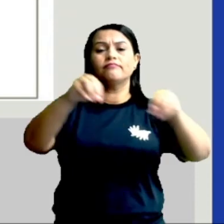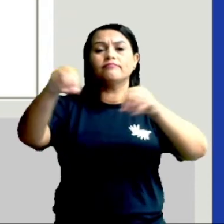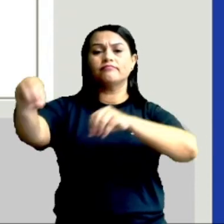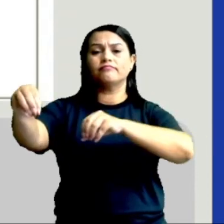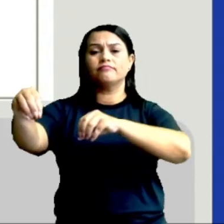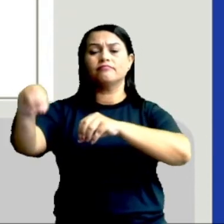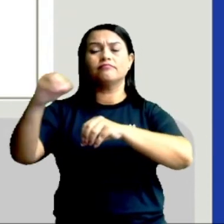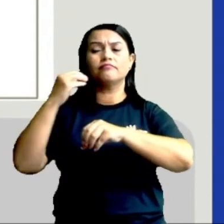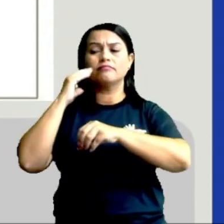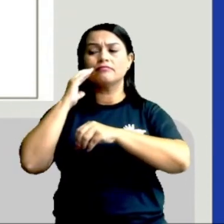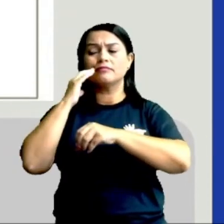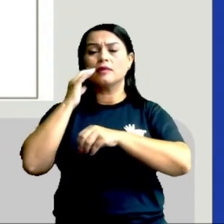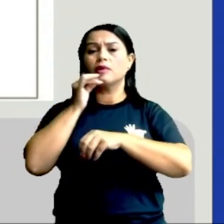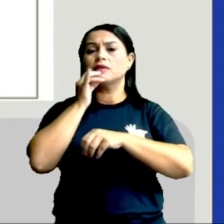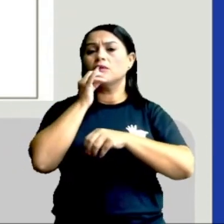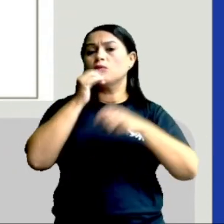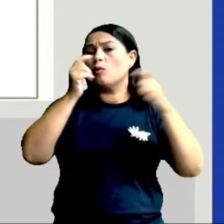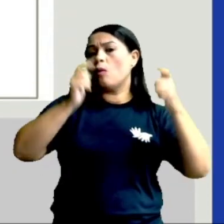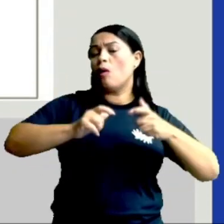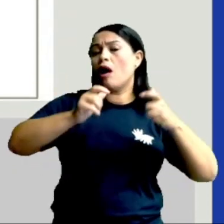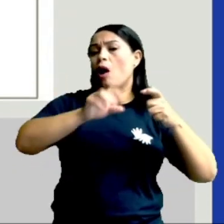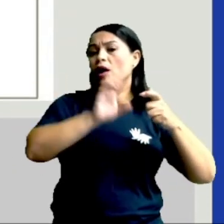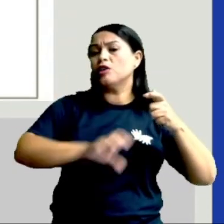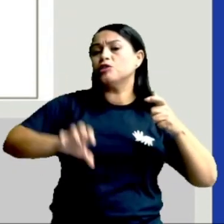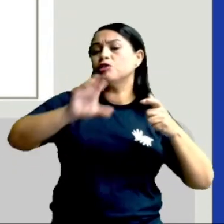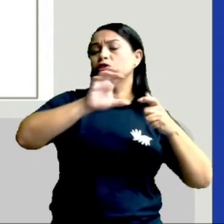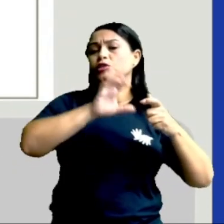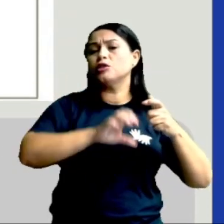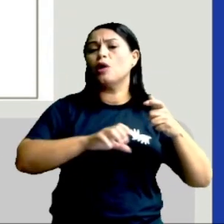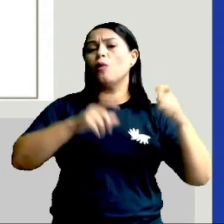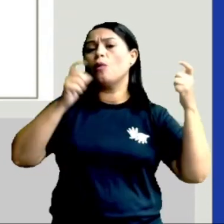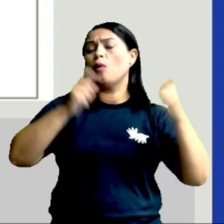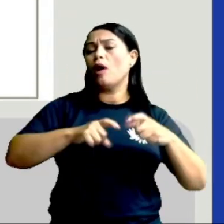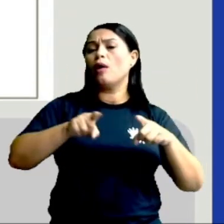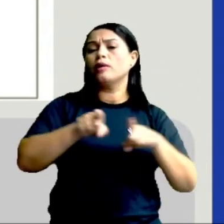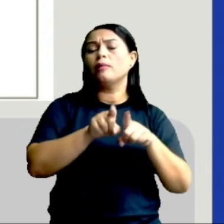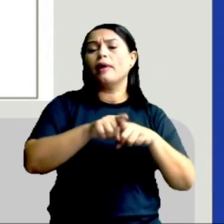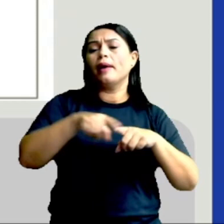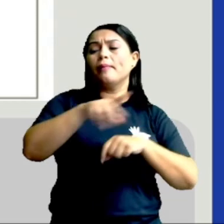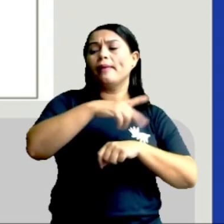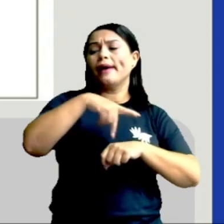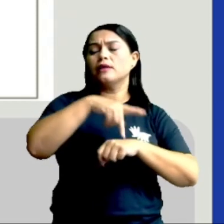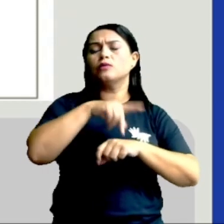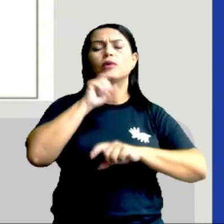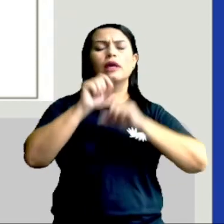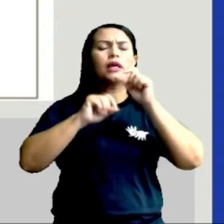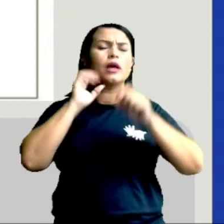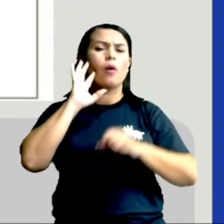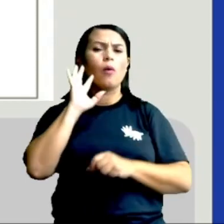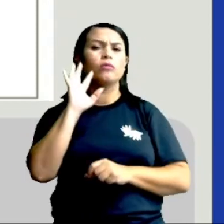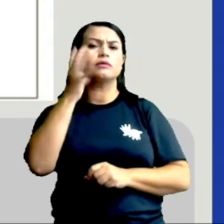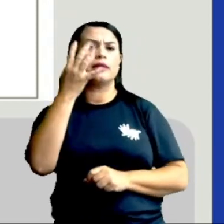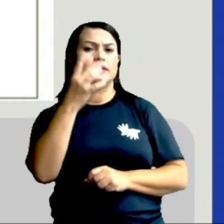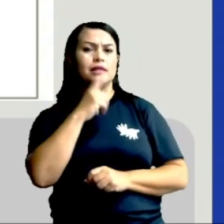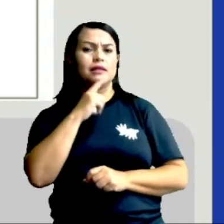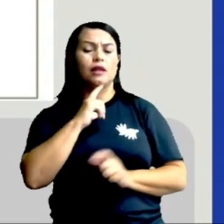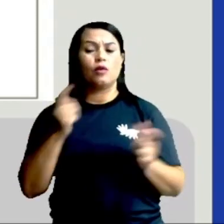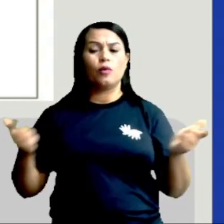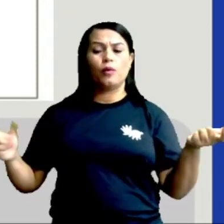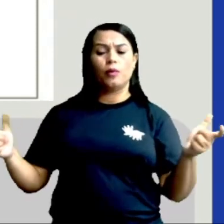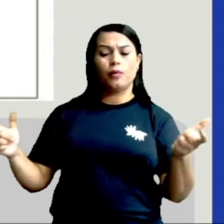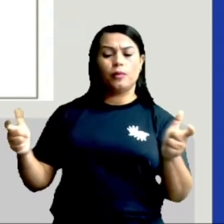região, de um determinado país, de um determinado local, o que acontece? Demograficamente, a diminuição da